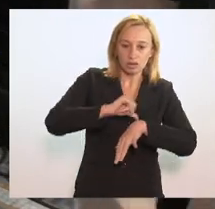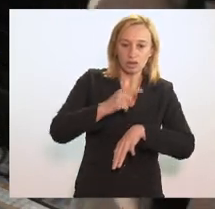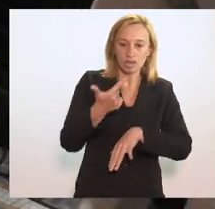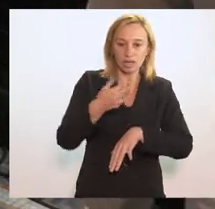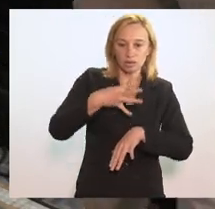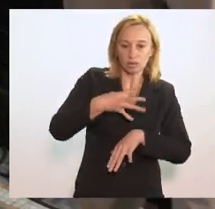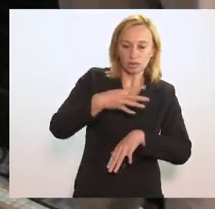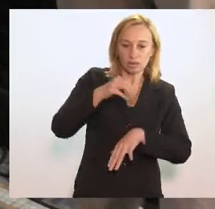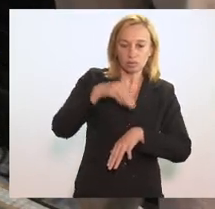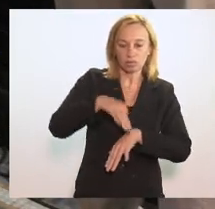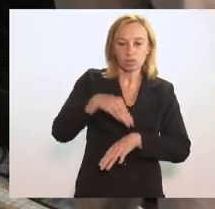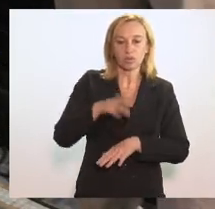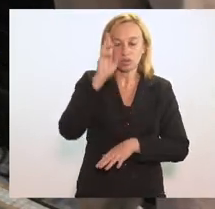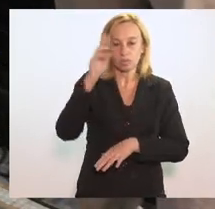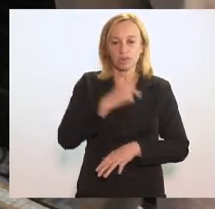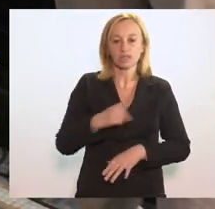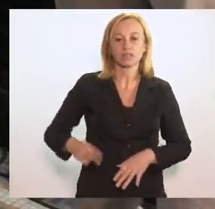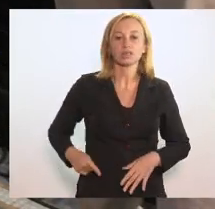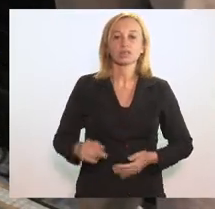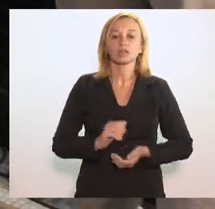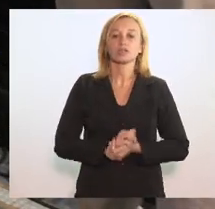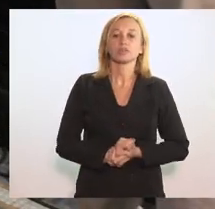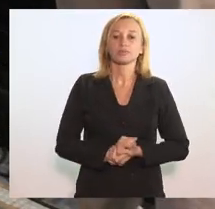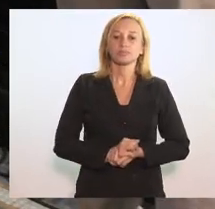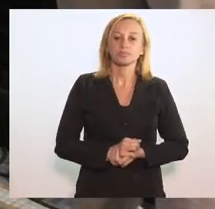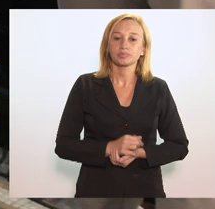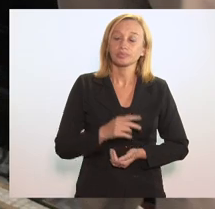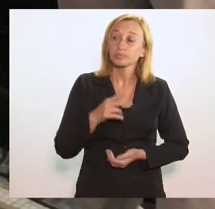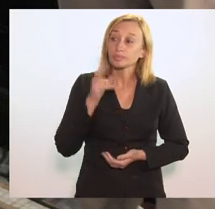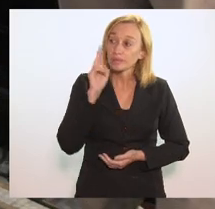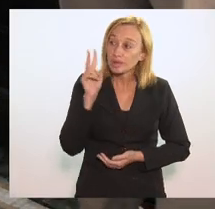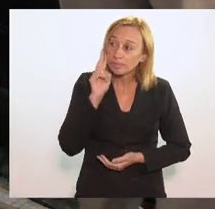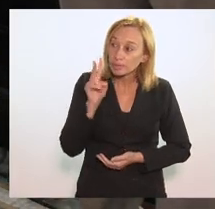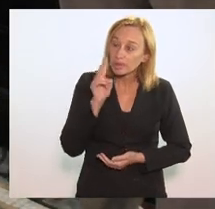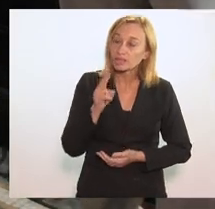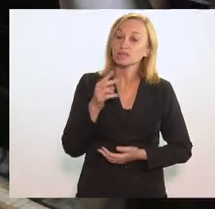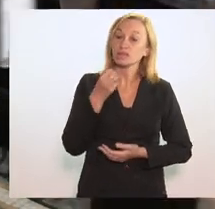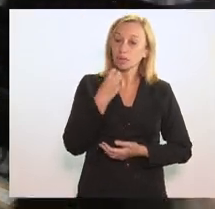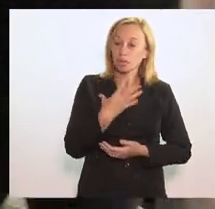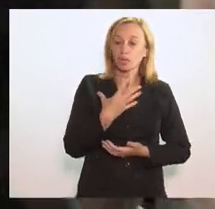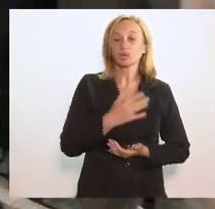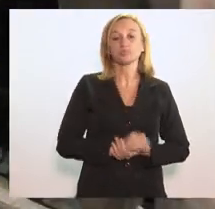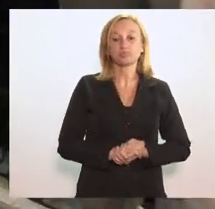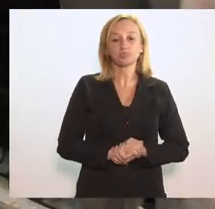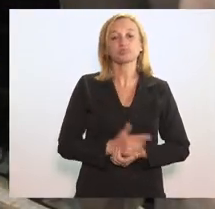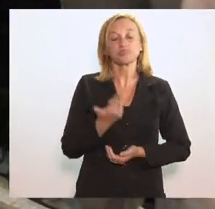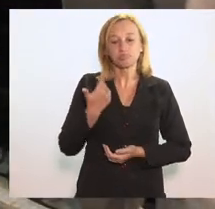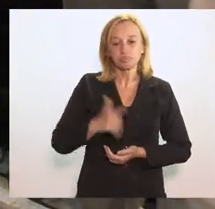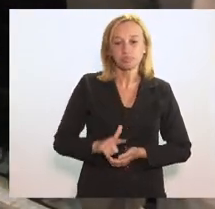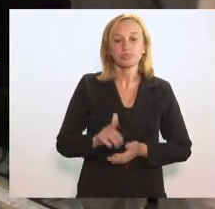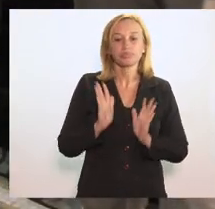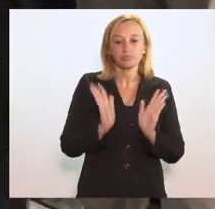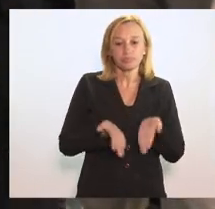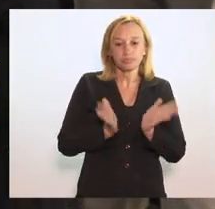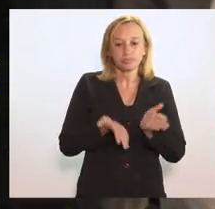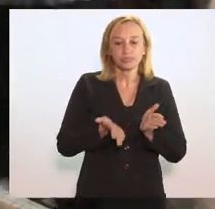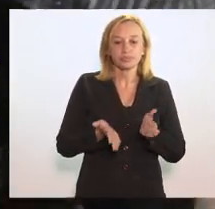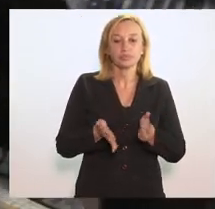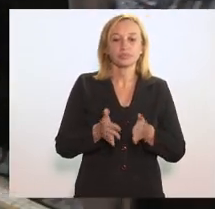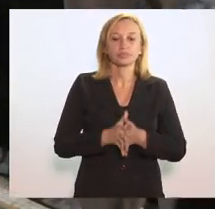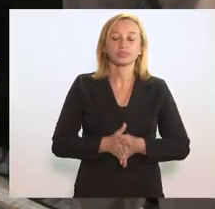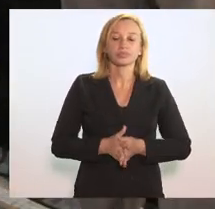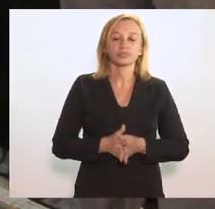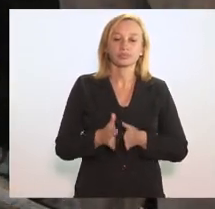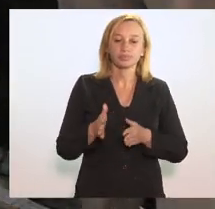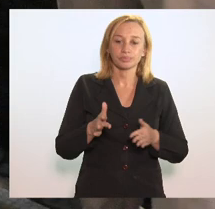minutos. Senhor presidente, muito oportuna a sua lembrança. Isso foi repetido hoje durante a audiência,